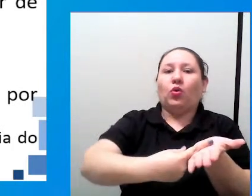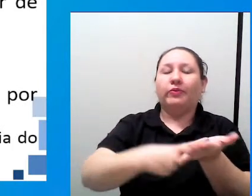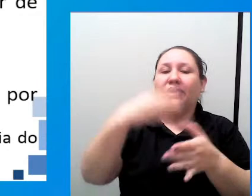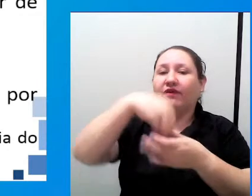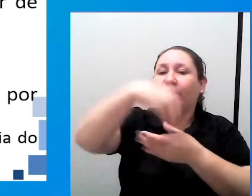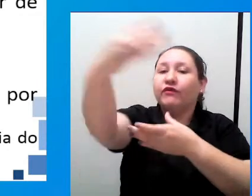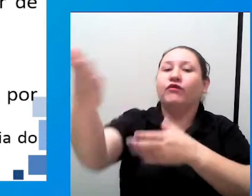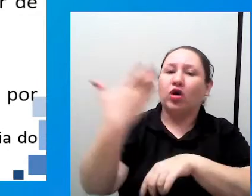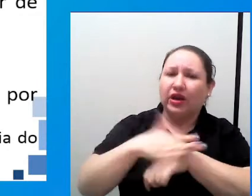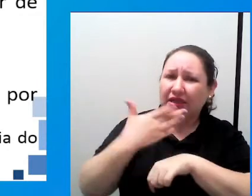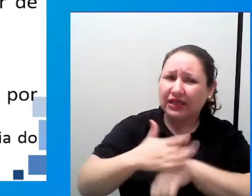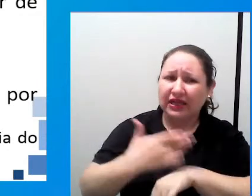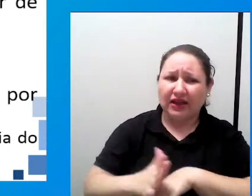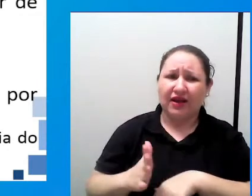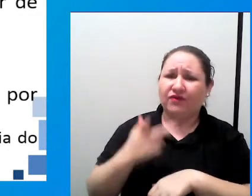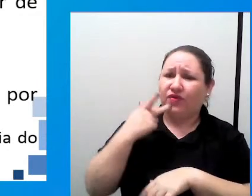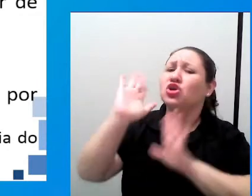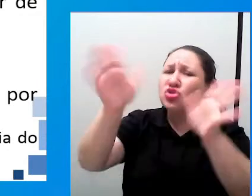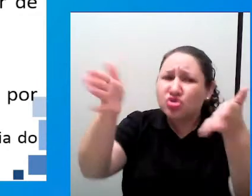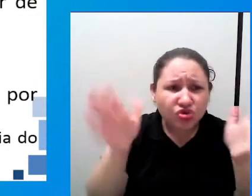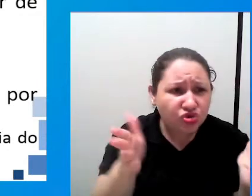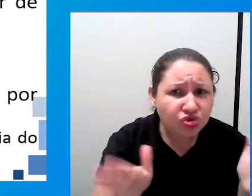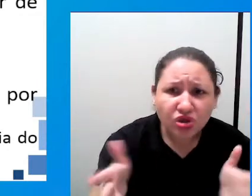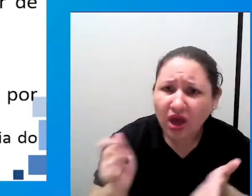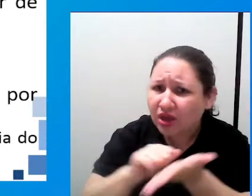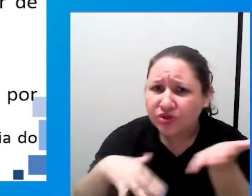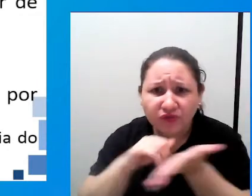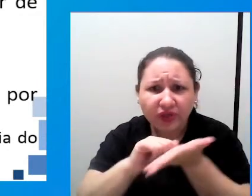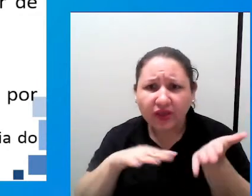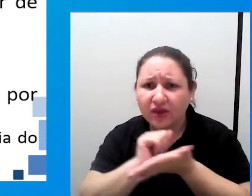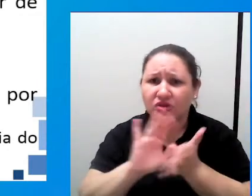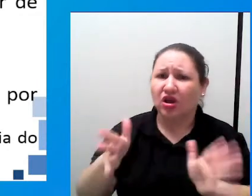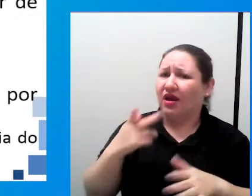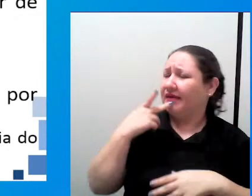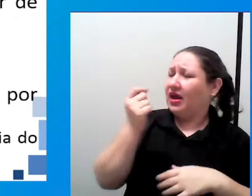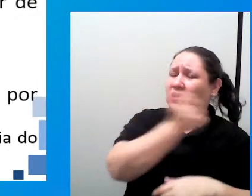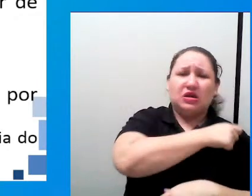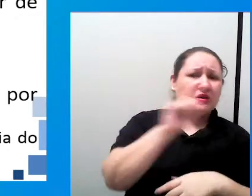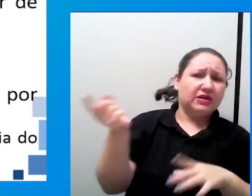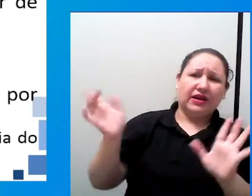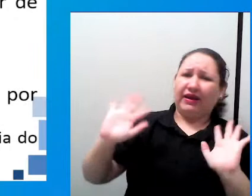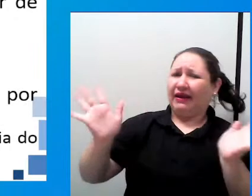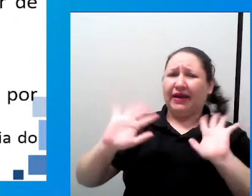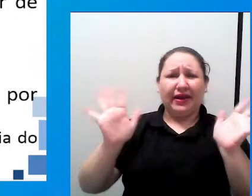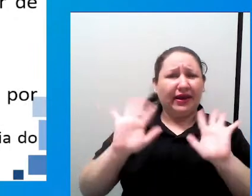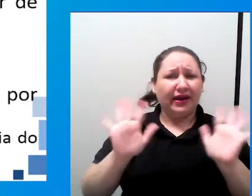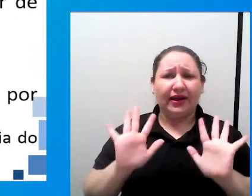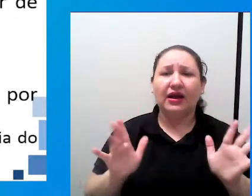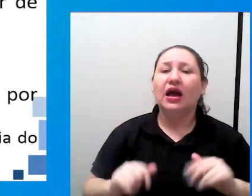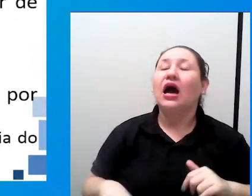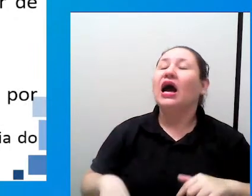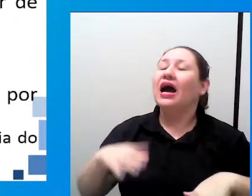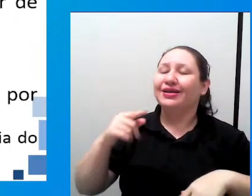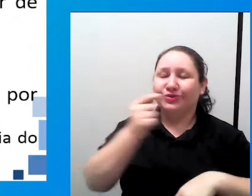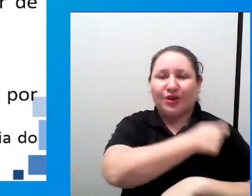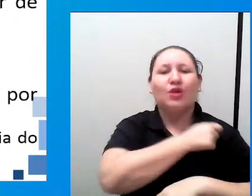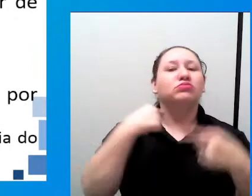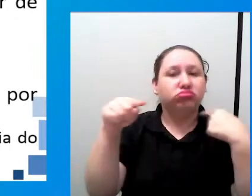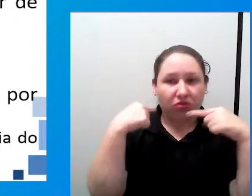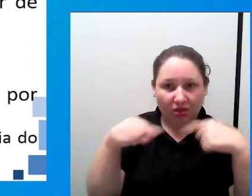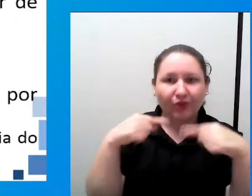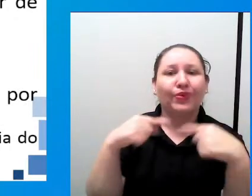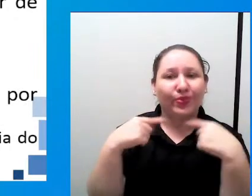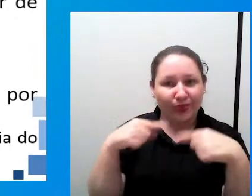vocês, já fizeram as atividades de extensão, aí eles inventavam uma coisa do nada e botavam para cima dos alunos e os alunos reclamavam. E aí como é que a